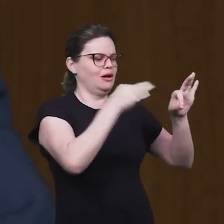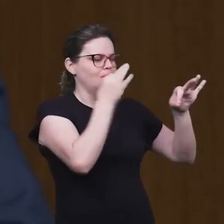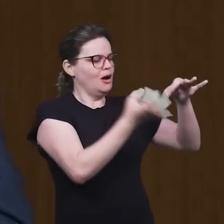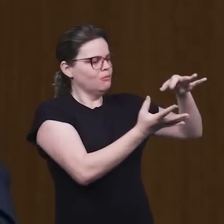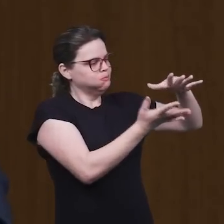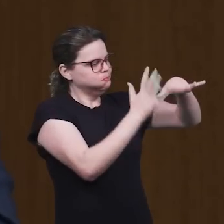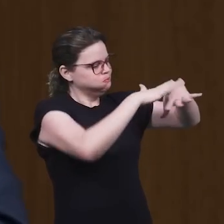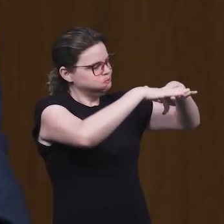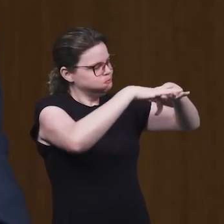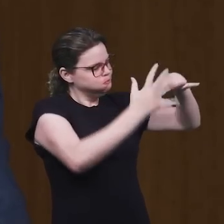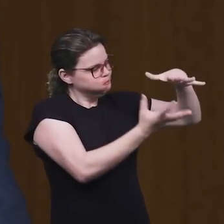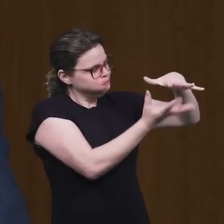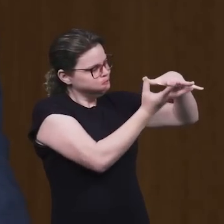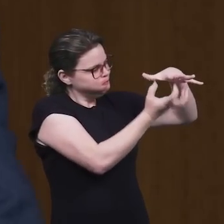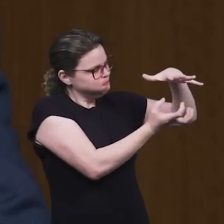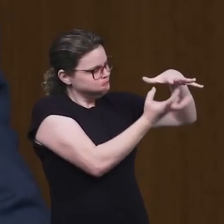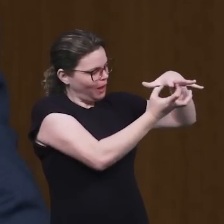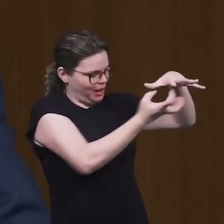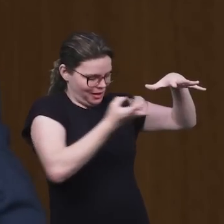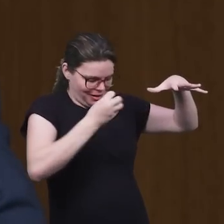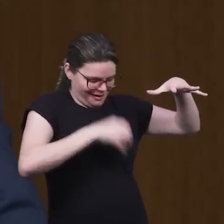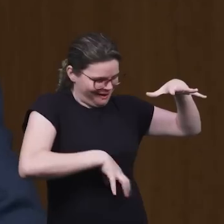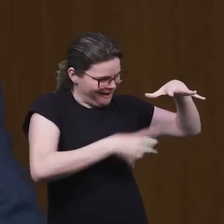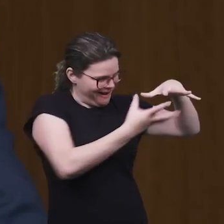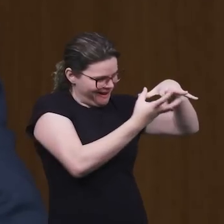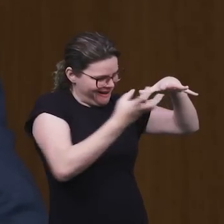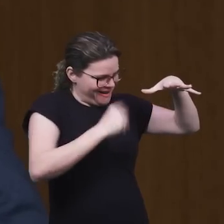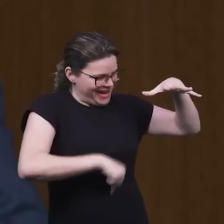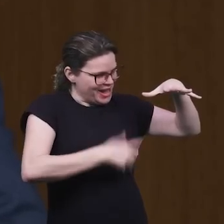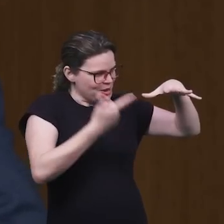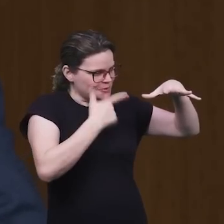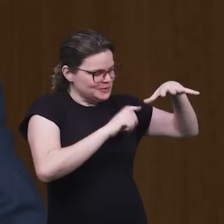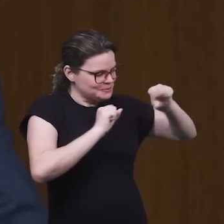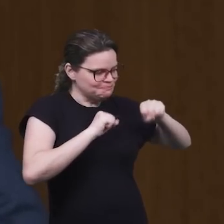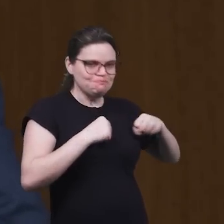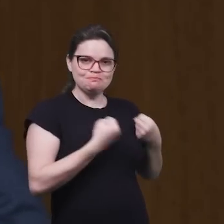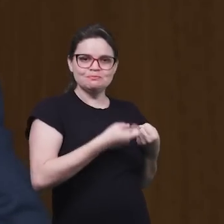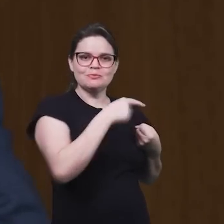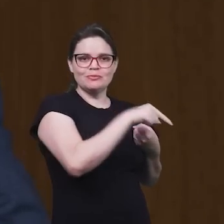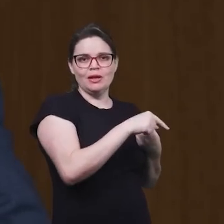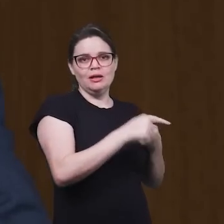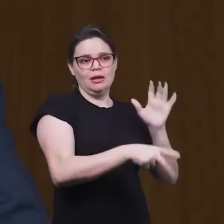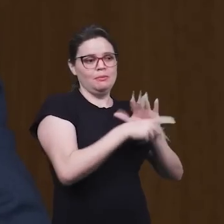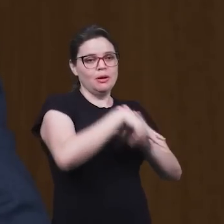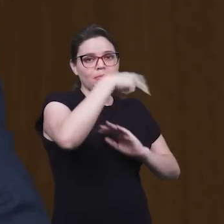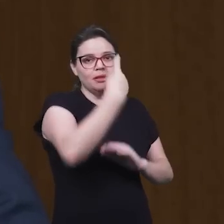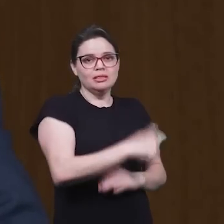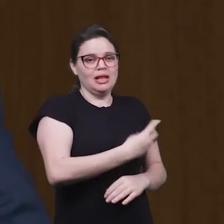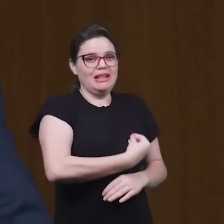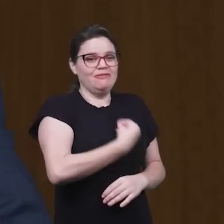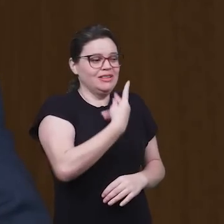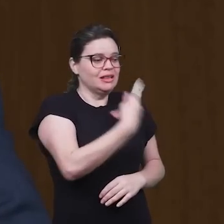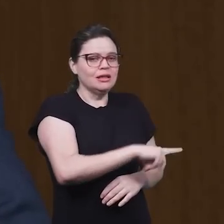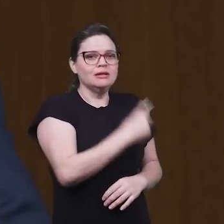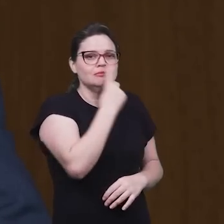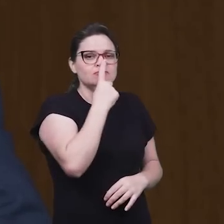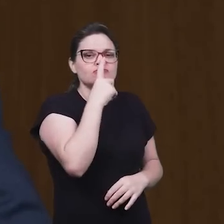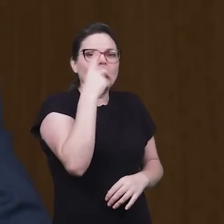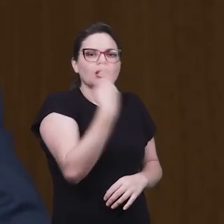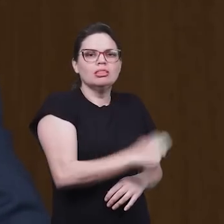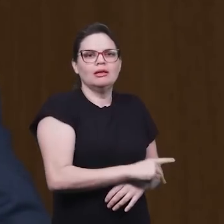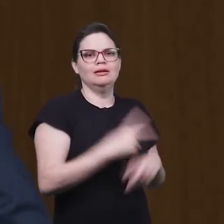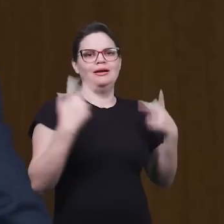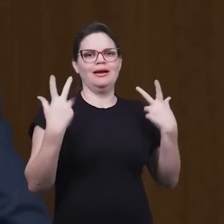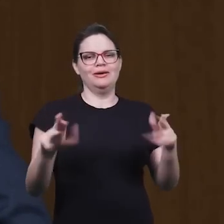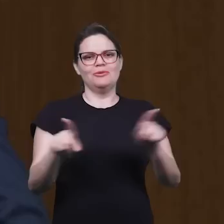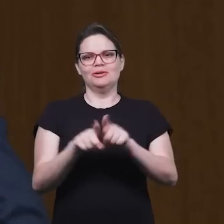vinho da vinha. Então, aquilo fazia parte dele, estava dentro dele. Percebe? Então, a herança, a salvação já faz